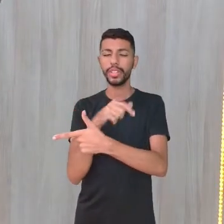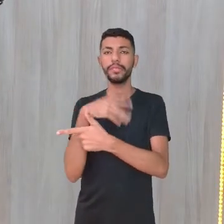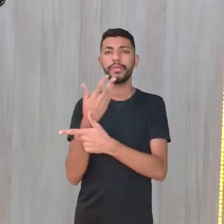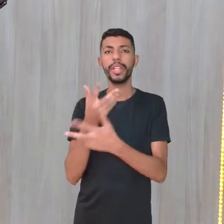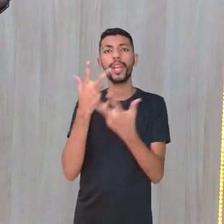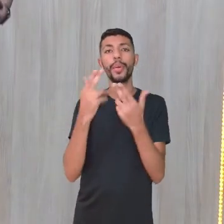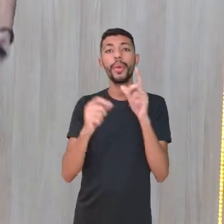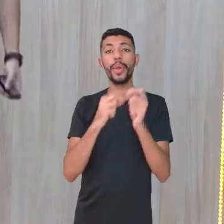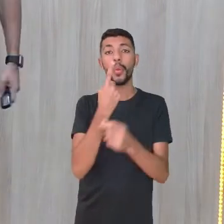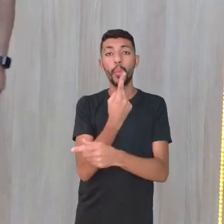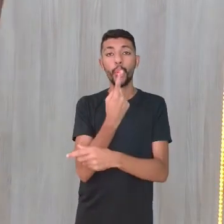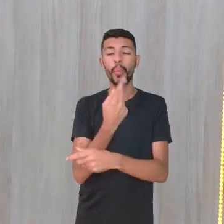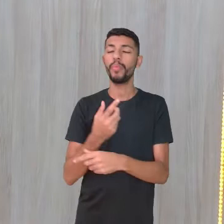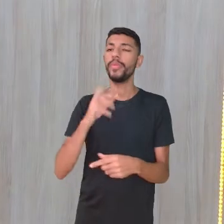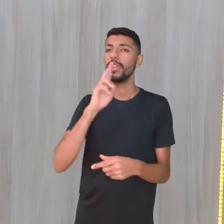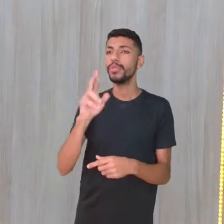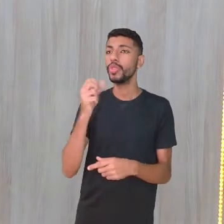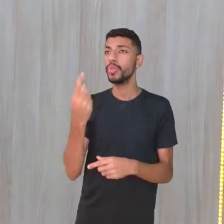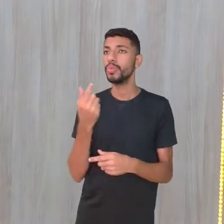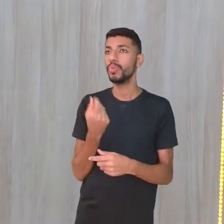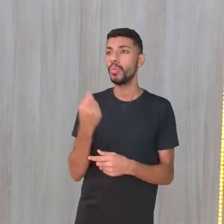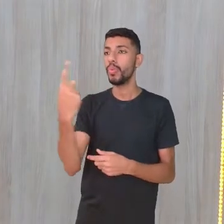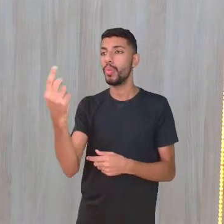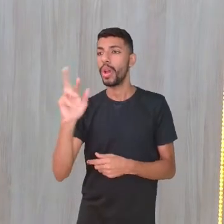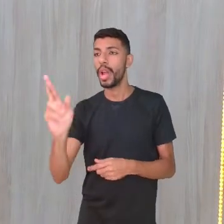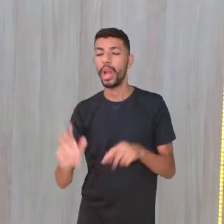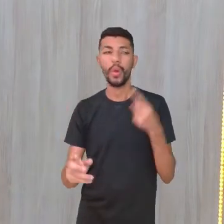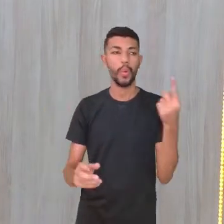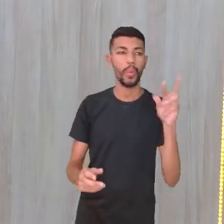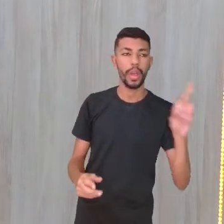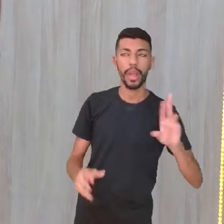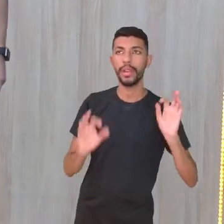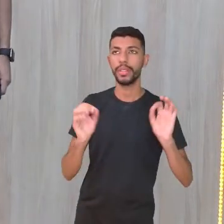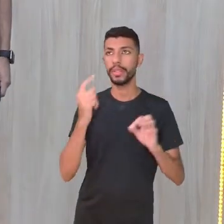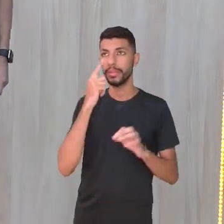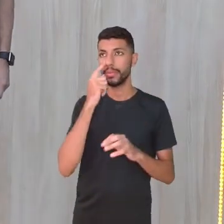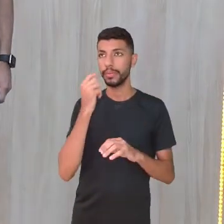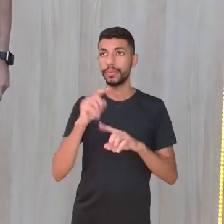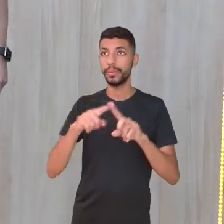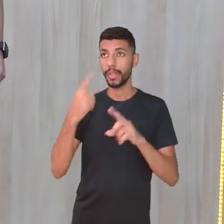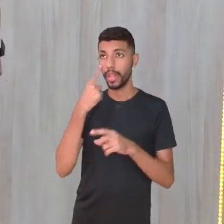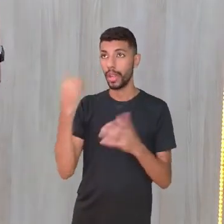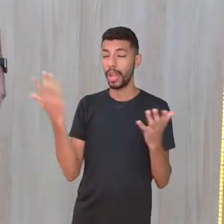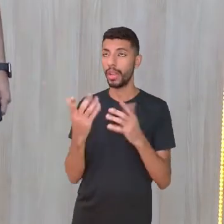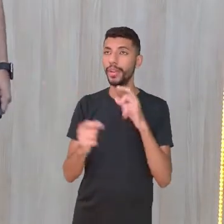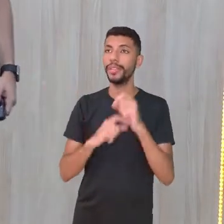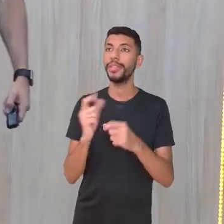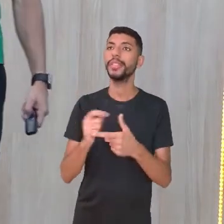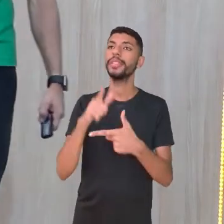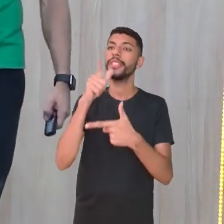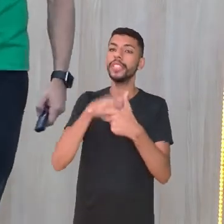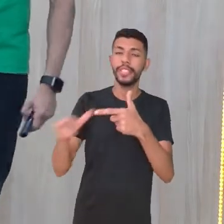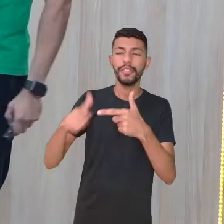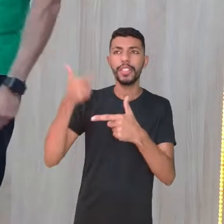cada, certo? Agora eu vou fazer o seguinte, eu vou pegar esse R$1 de cada aí e vou